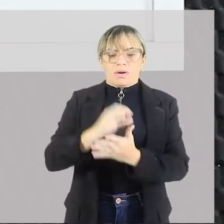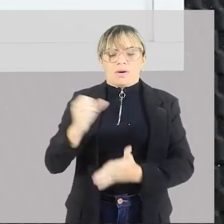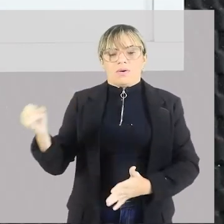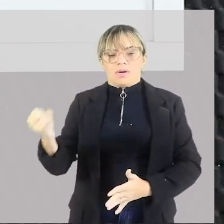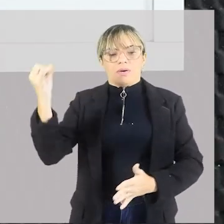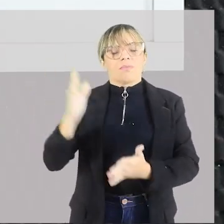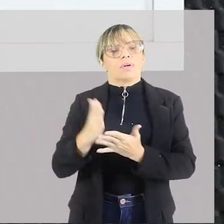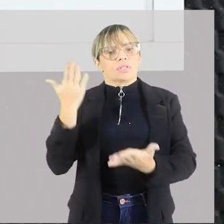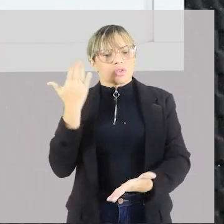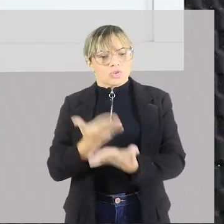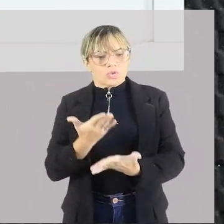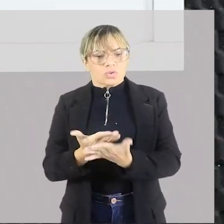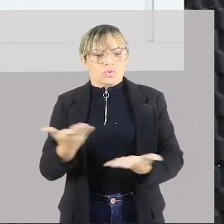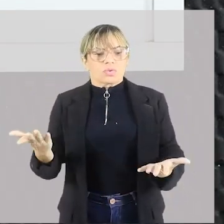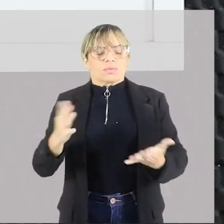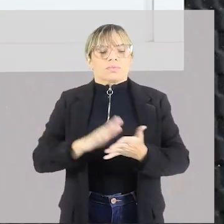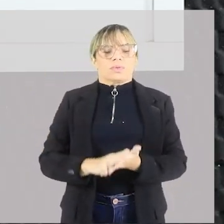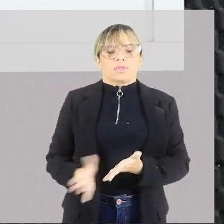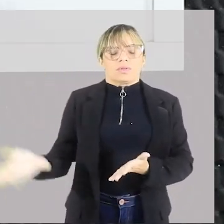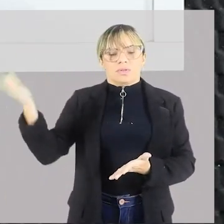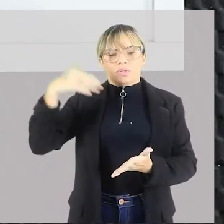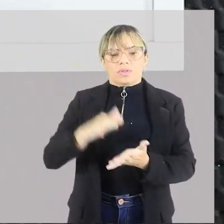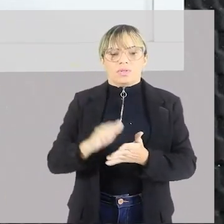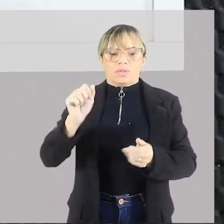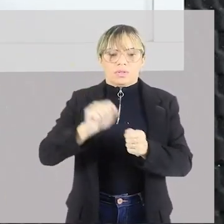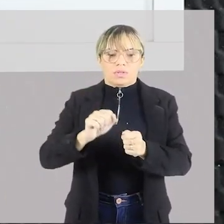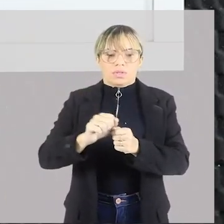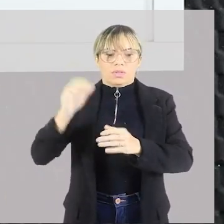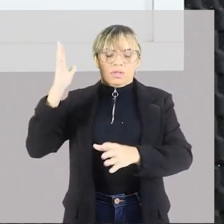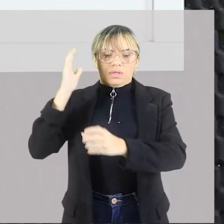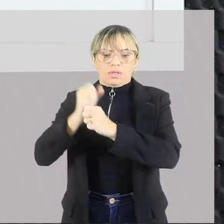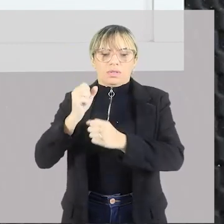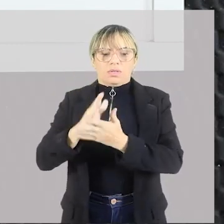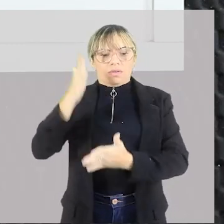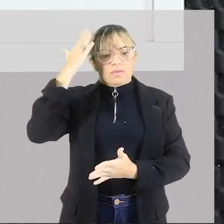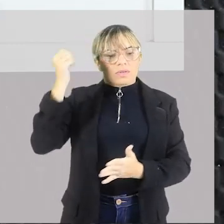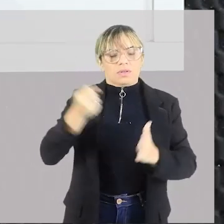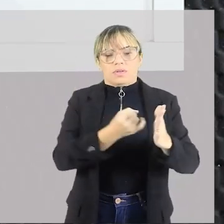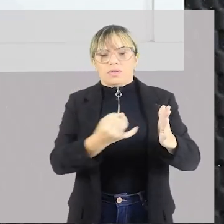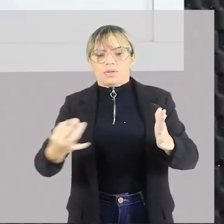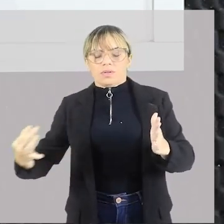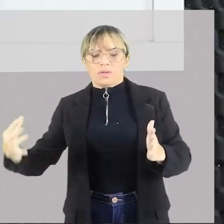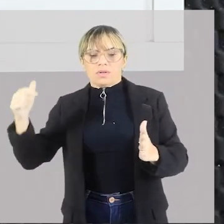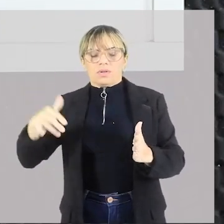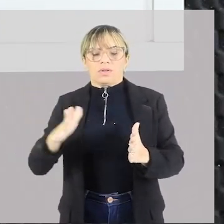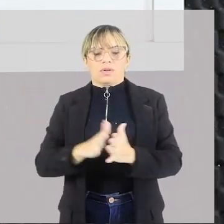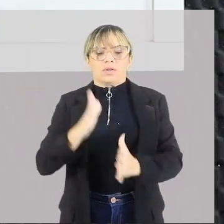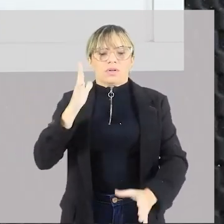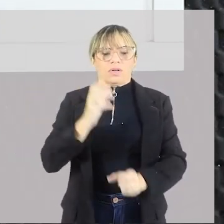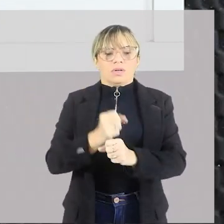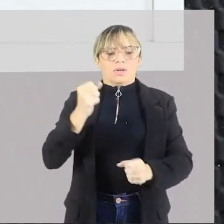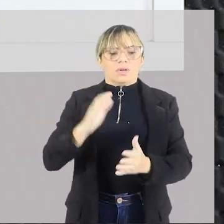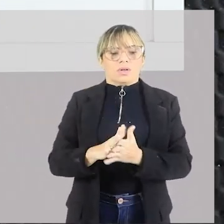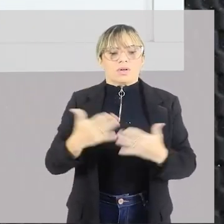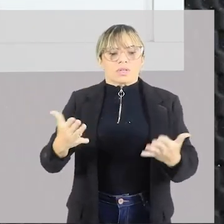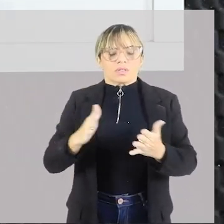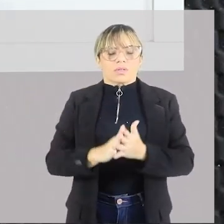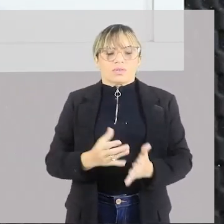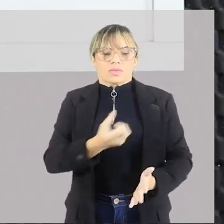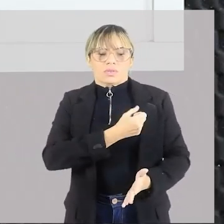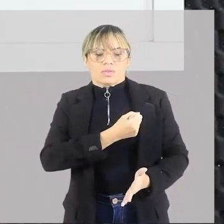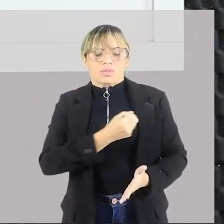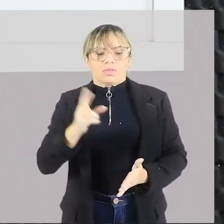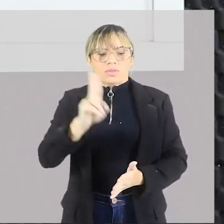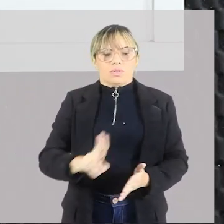importante que a gente estude né E então vamos fazer primeiro uma revisão Zinha saber o que que é probabilidade Quais são os seus elementos né para que a gente possa